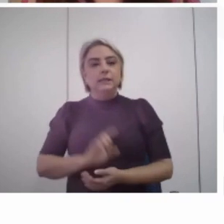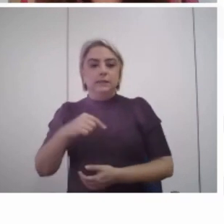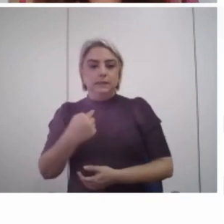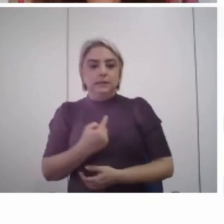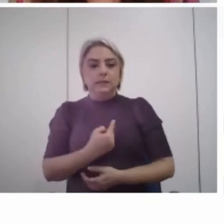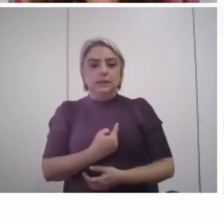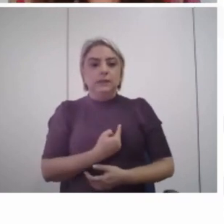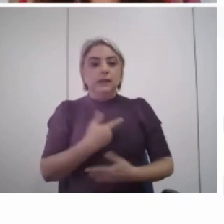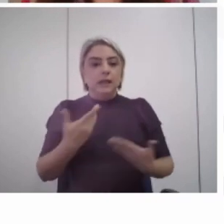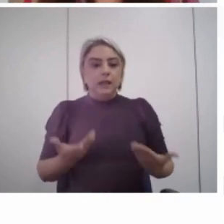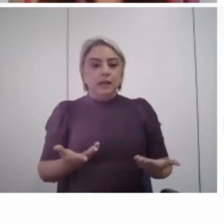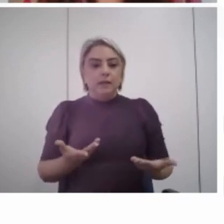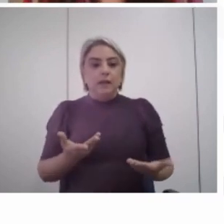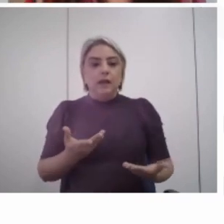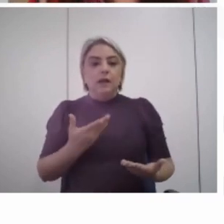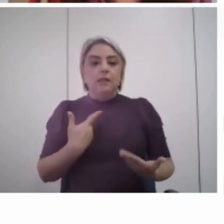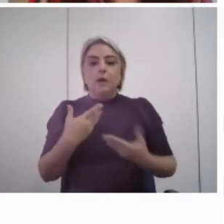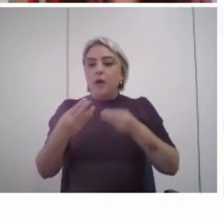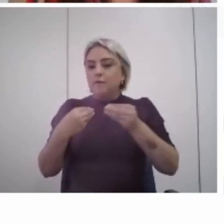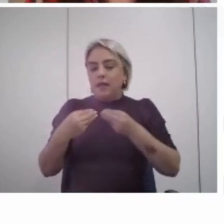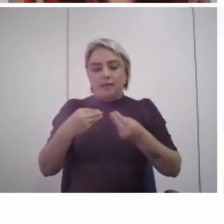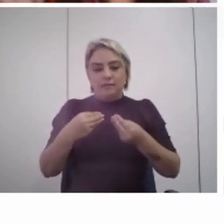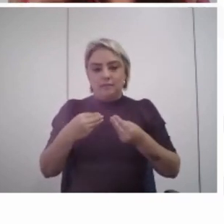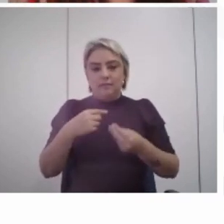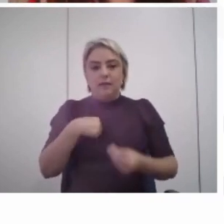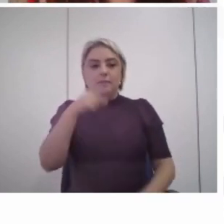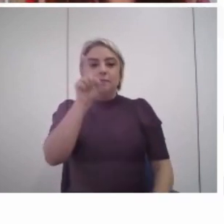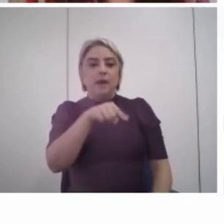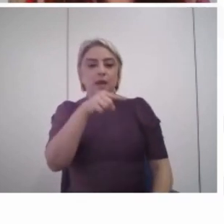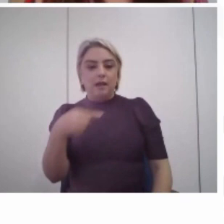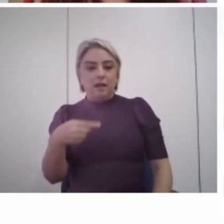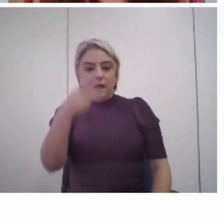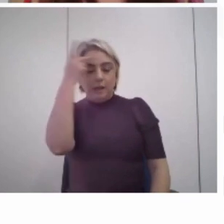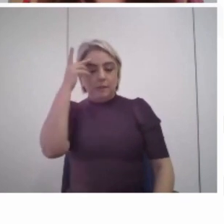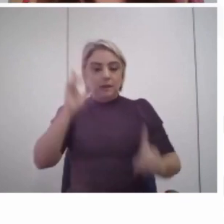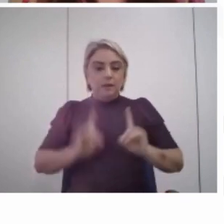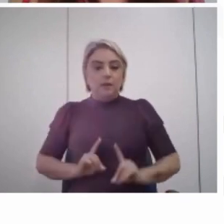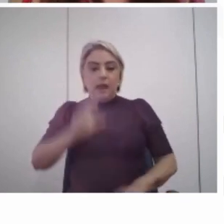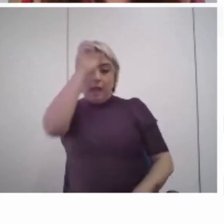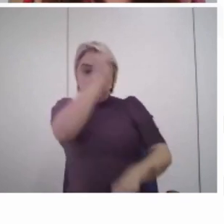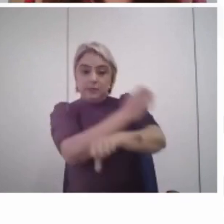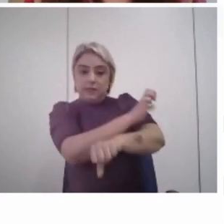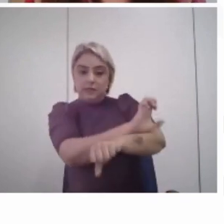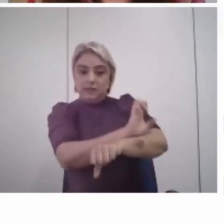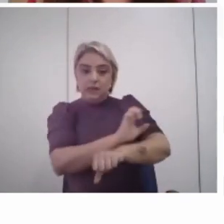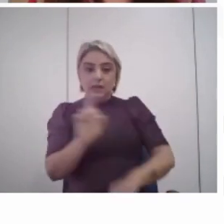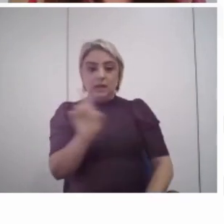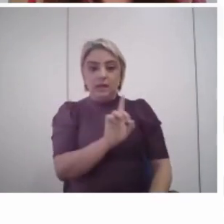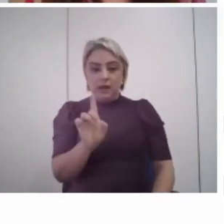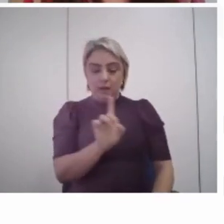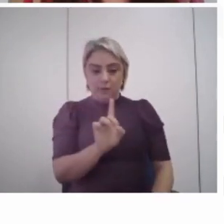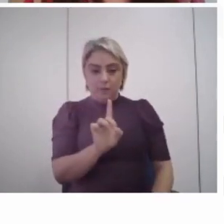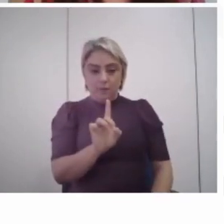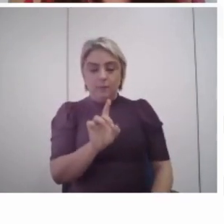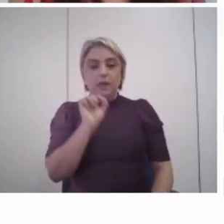cotas ao mesmo tempo, né? Não é flex. Então, a gente vai marcar essa pessoa aprendiz com deficiência como não no campo